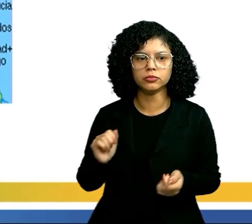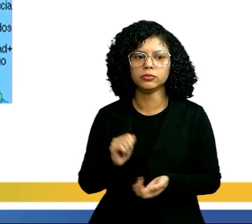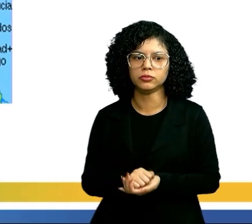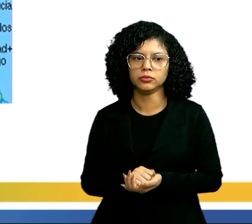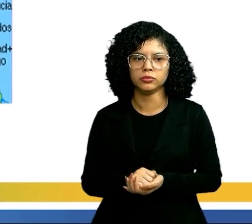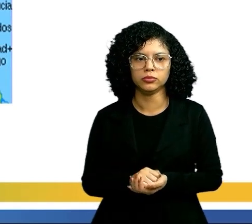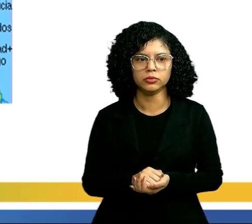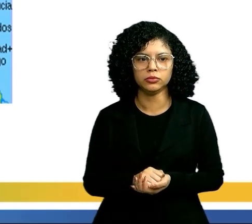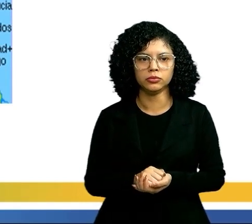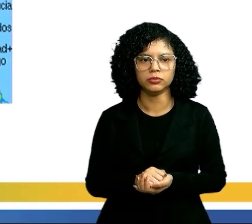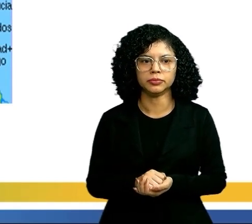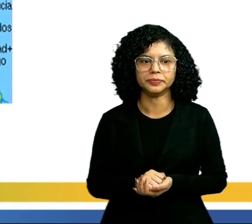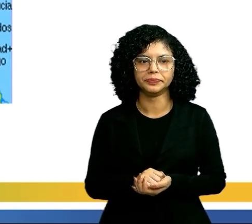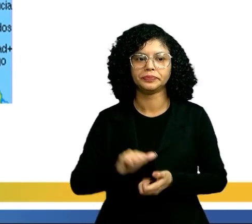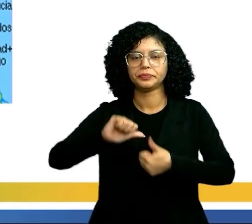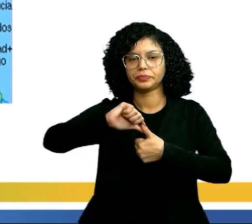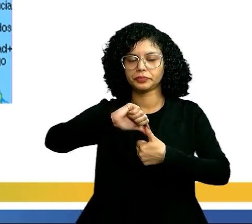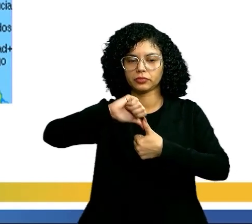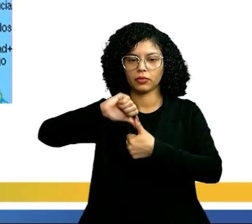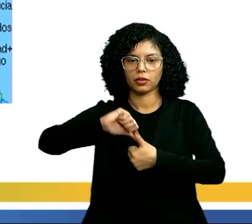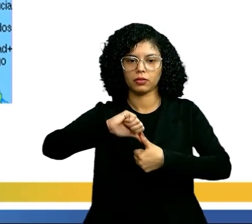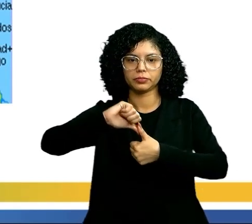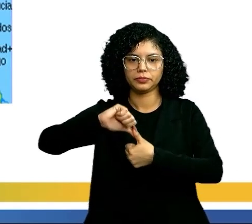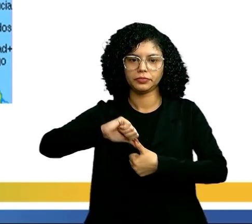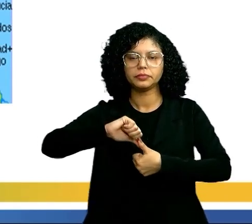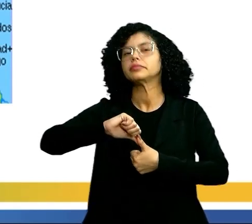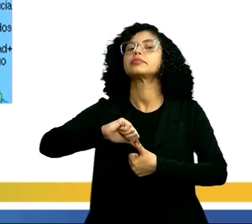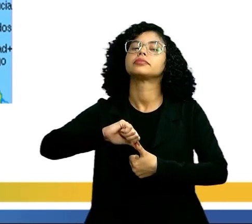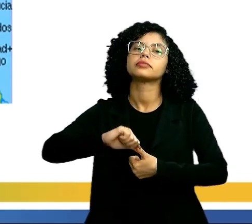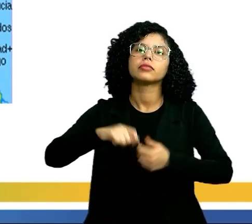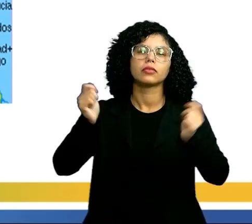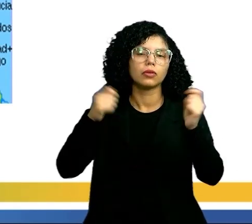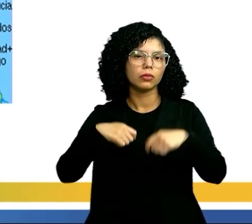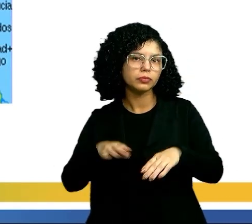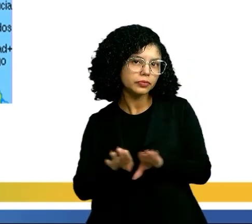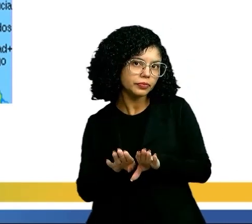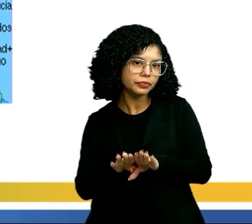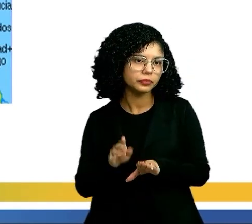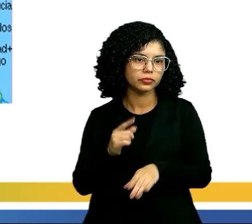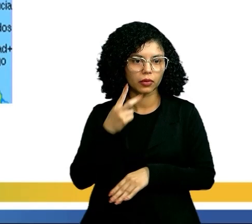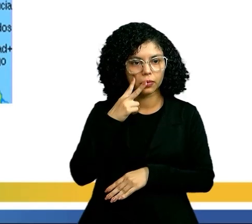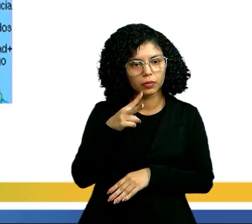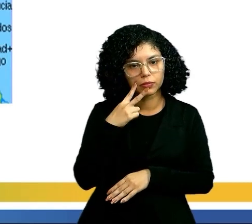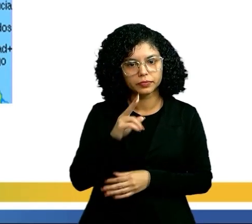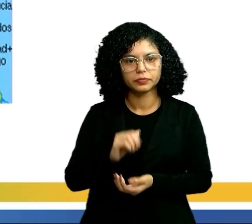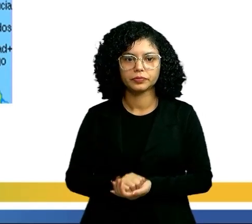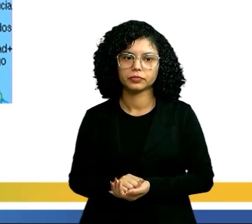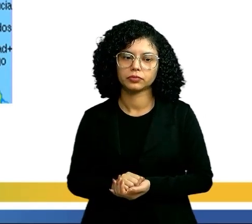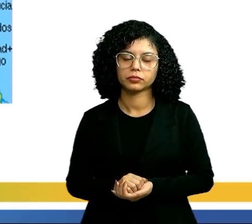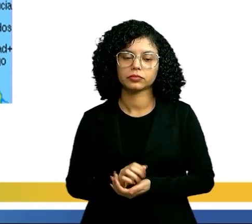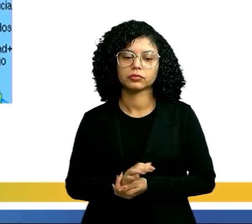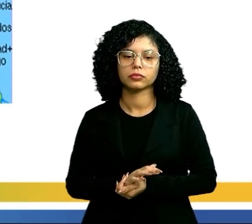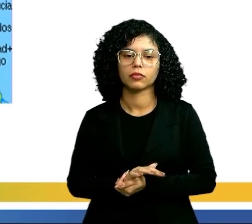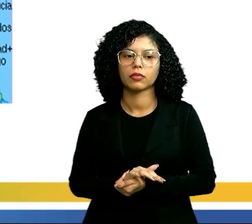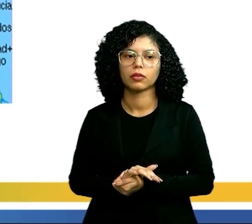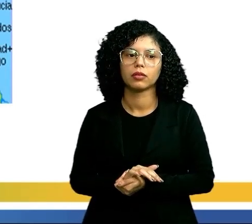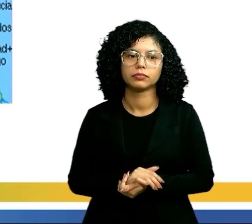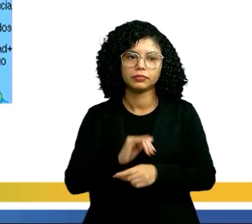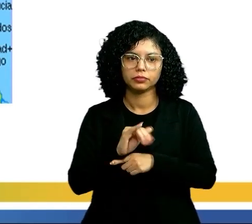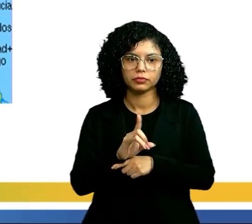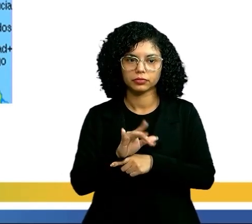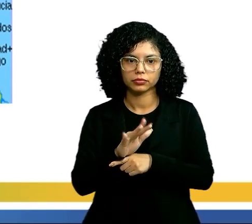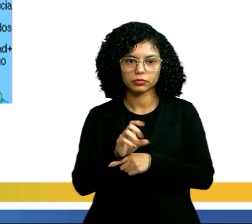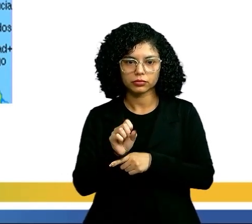essa América Central, chamada América Central, ela possui também aí do lado, se você der uma olhadinha, prestar atenção, as ilhas,